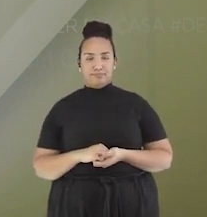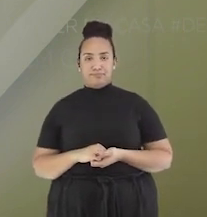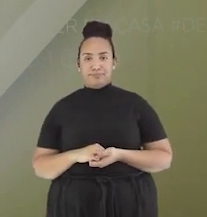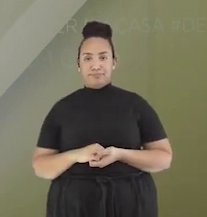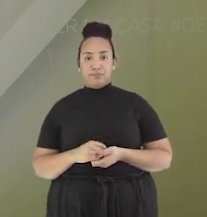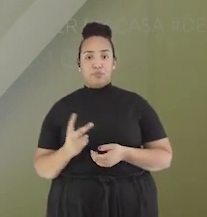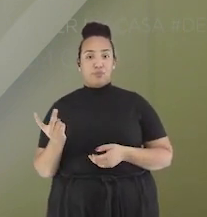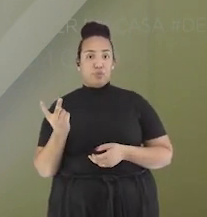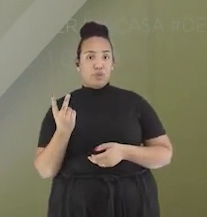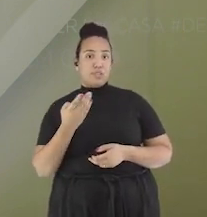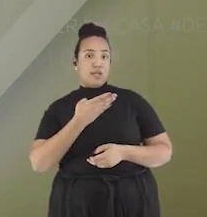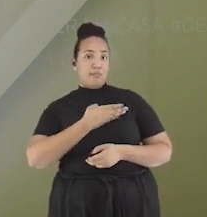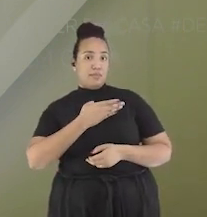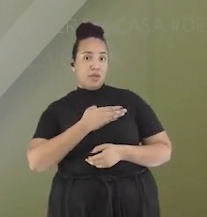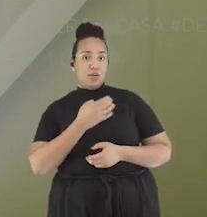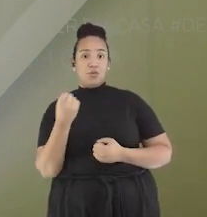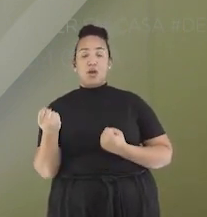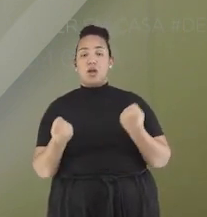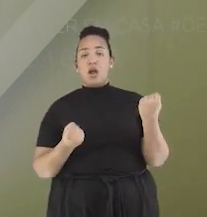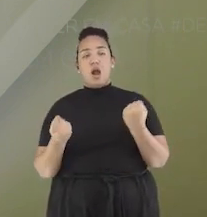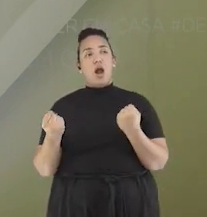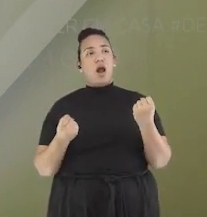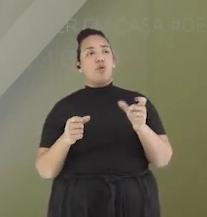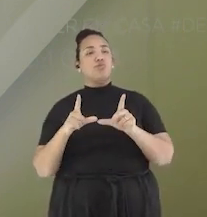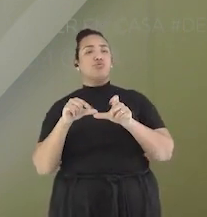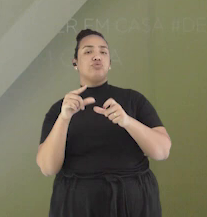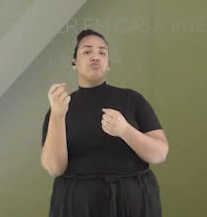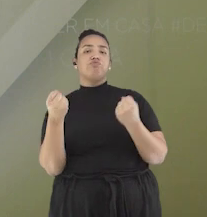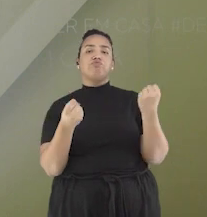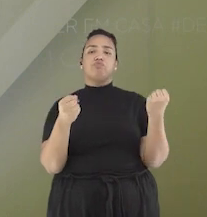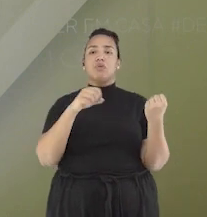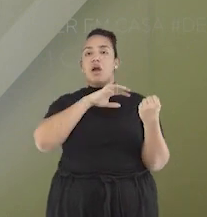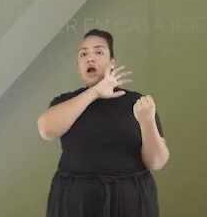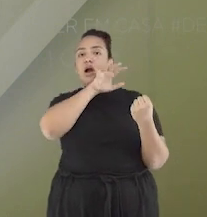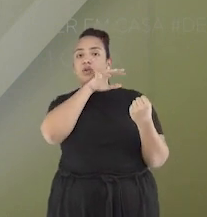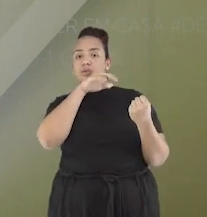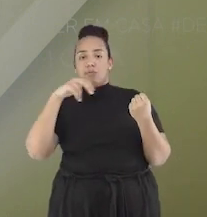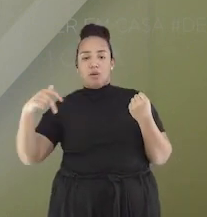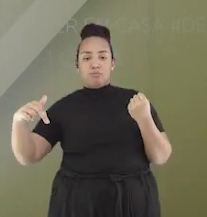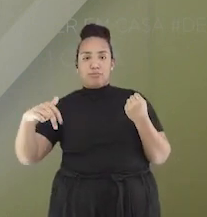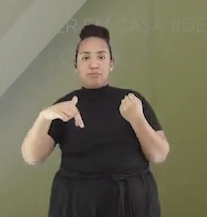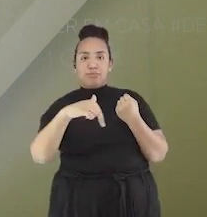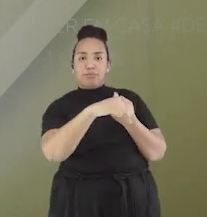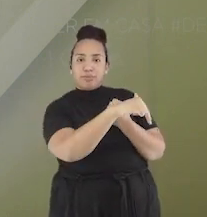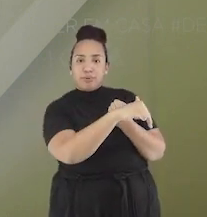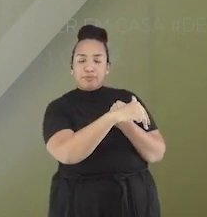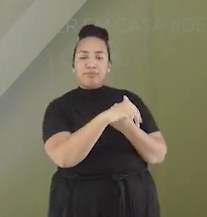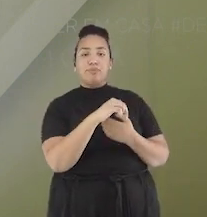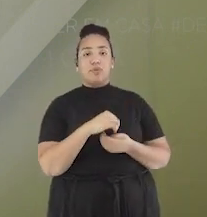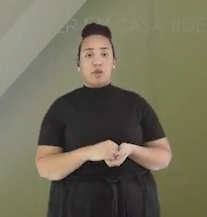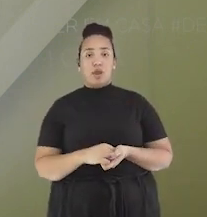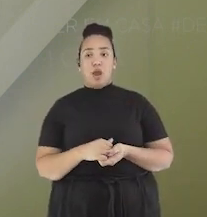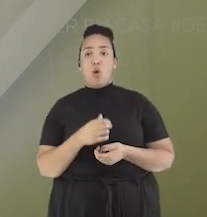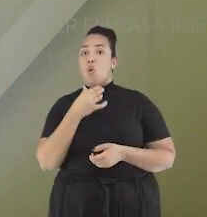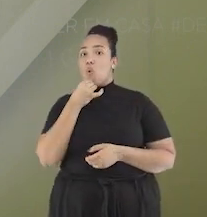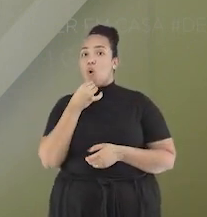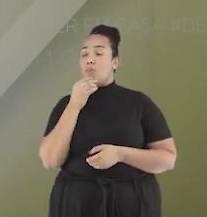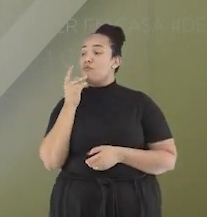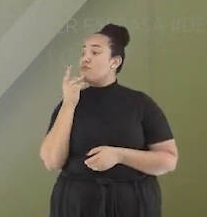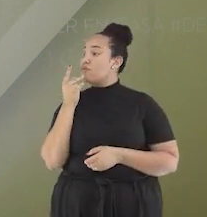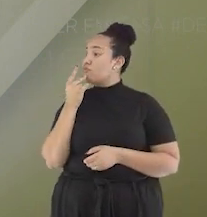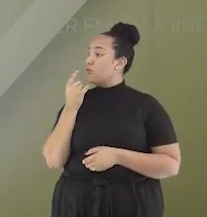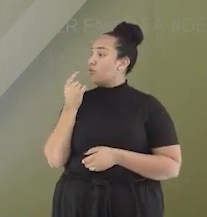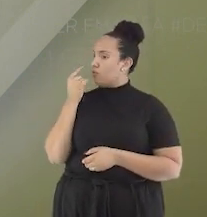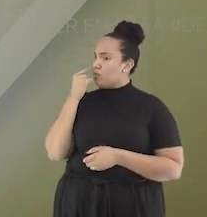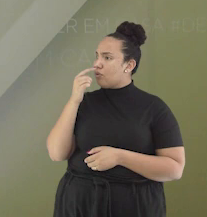só. 2 compadres viajavam de carro por uma estrada de fazenda, quando um bicho cruzou a frente do